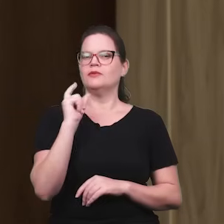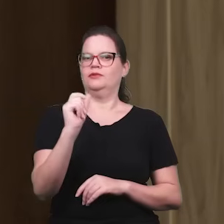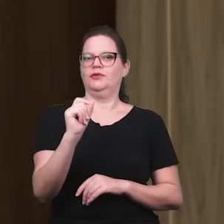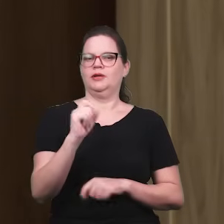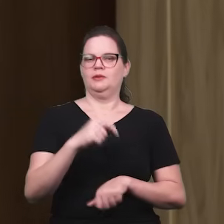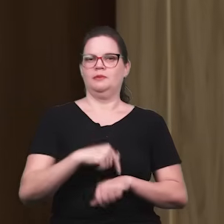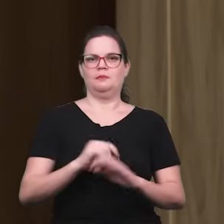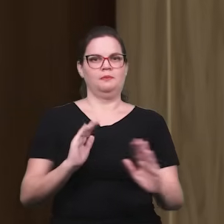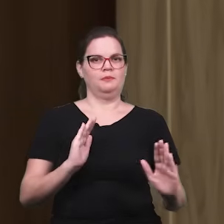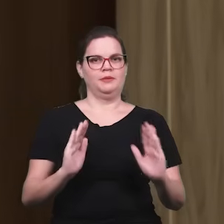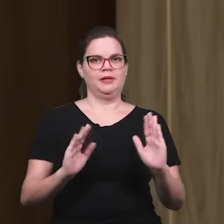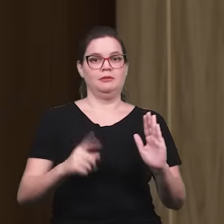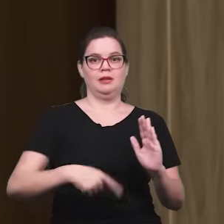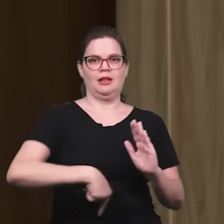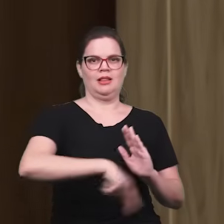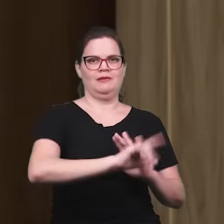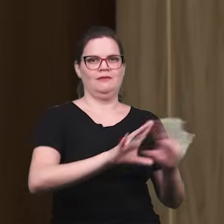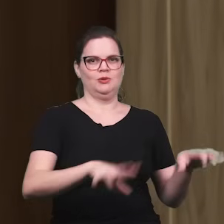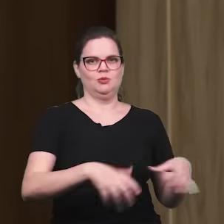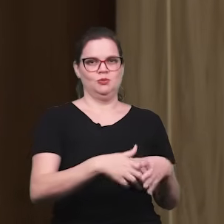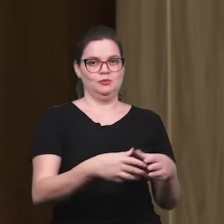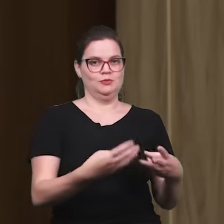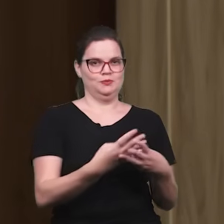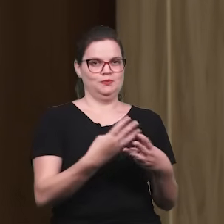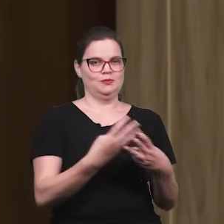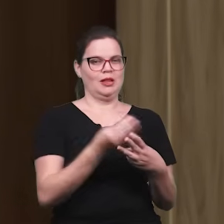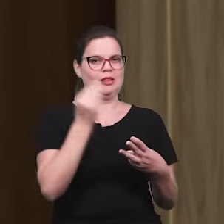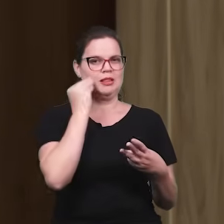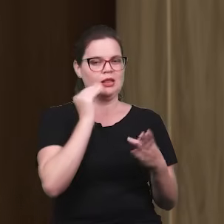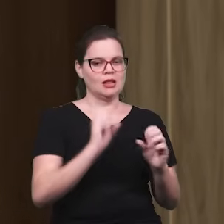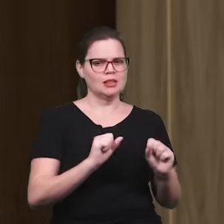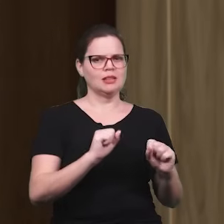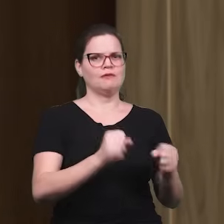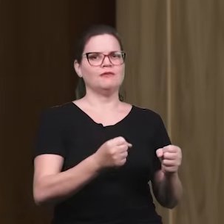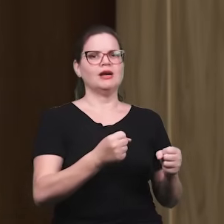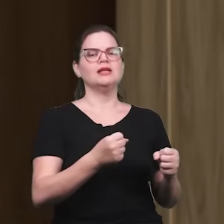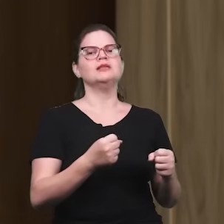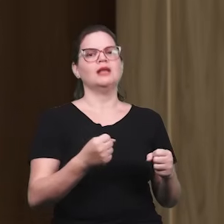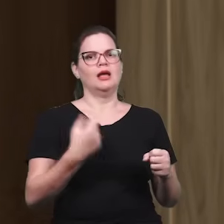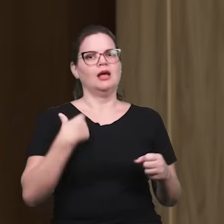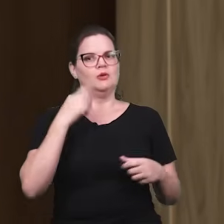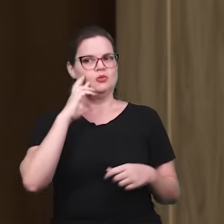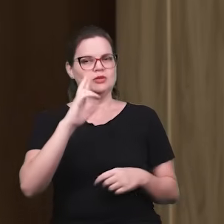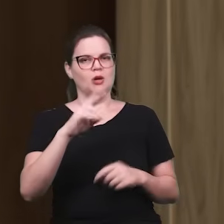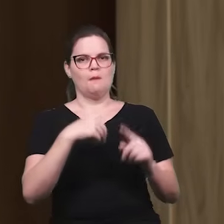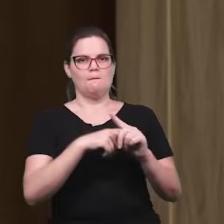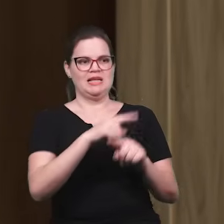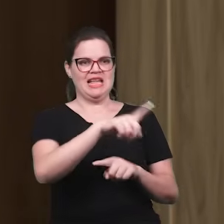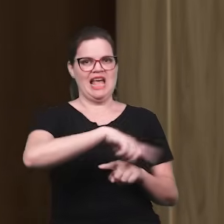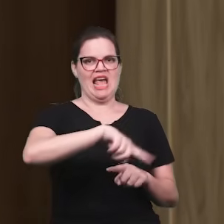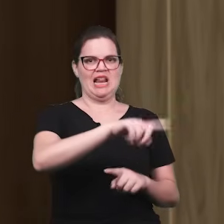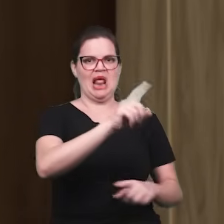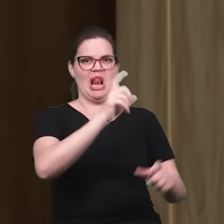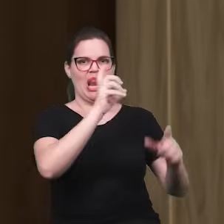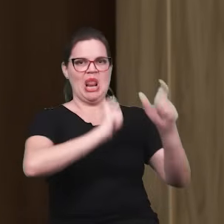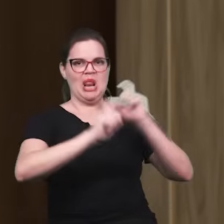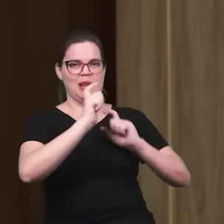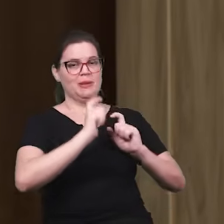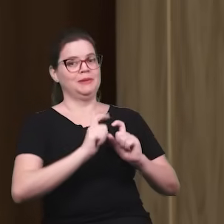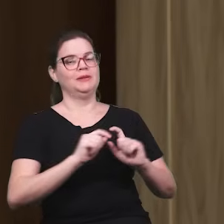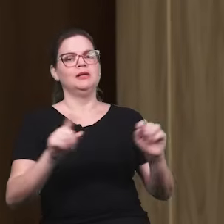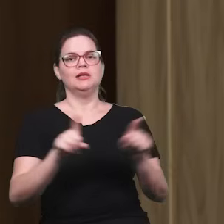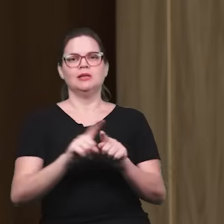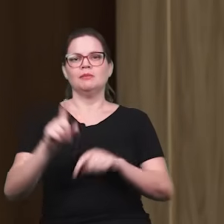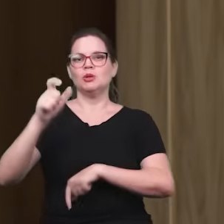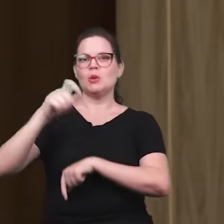vai lá no Sinédrio e tenta defender o Senhor e é repreendido. Depois tem o momento do